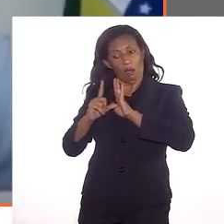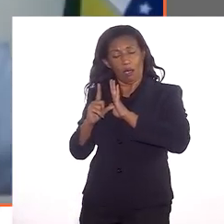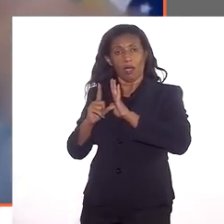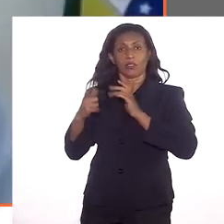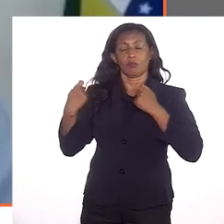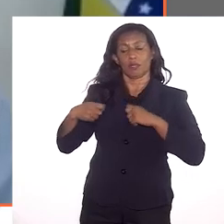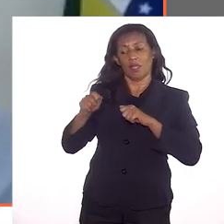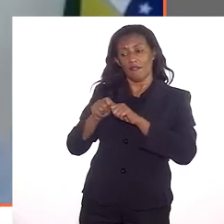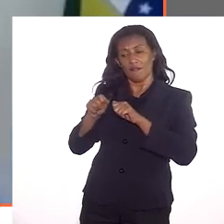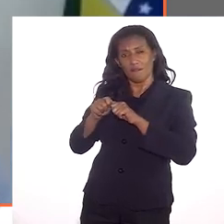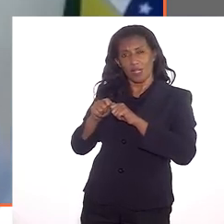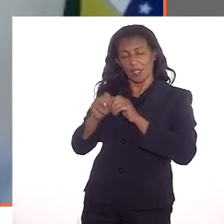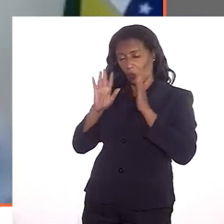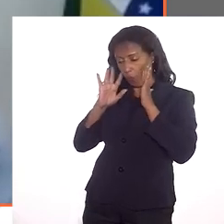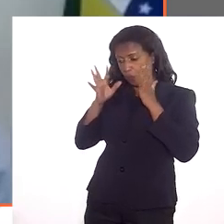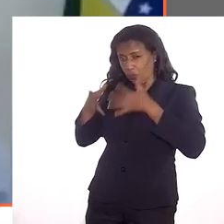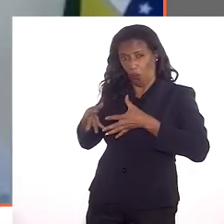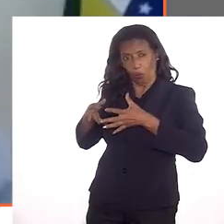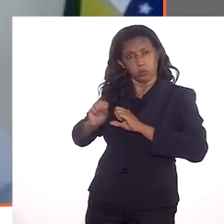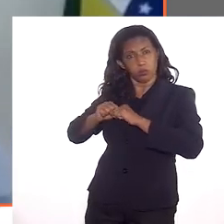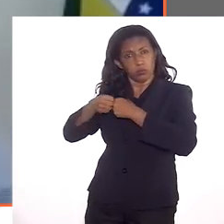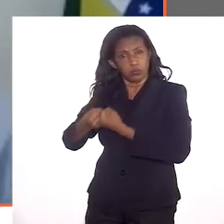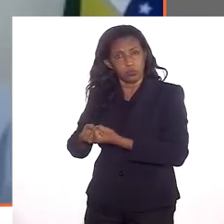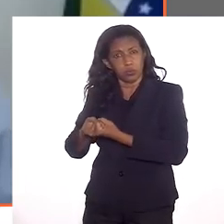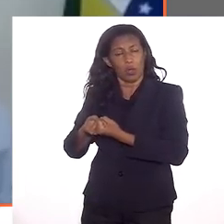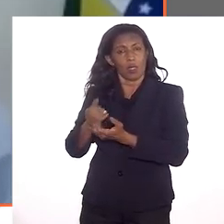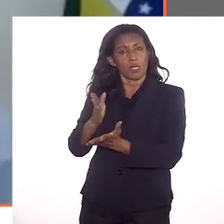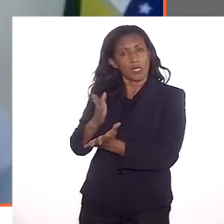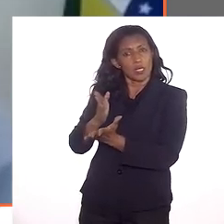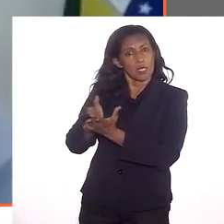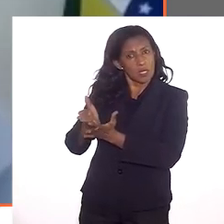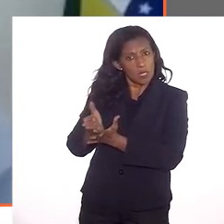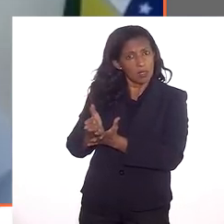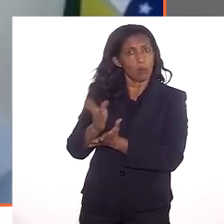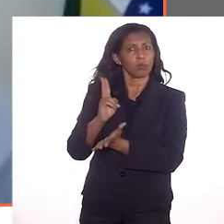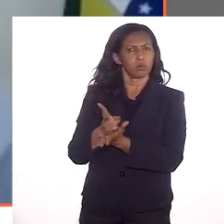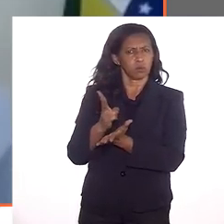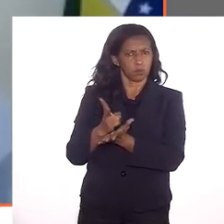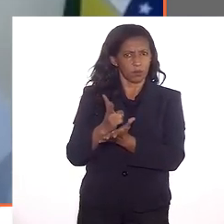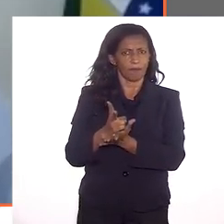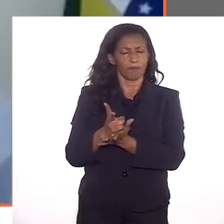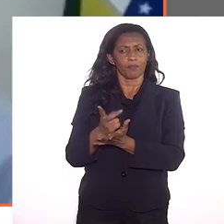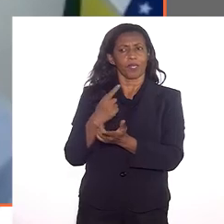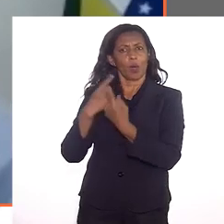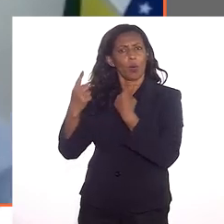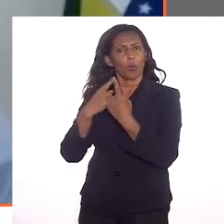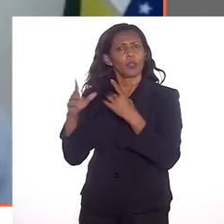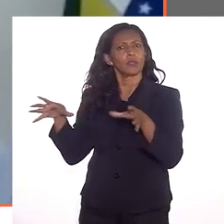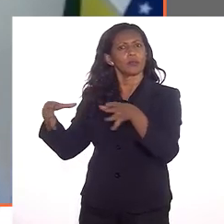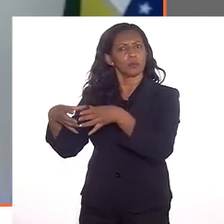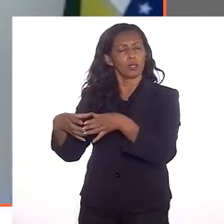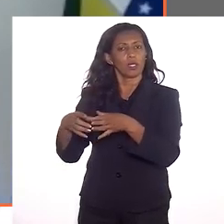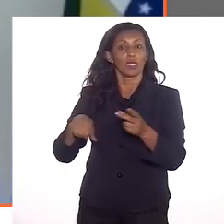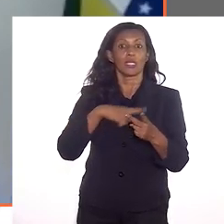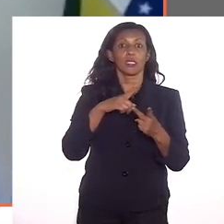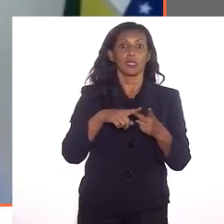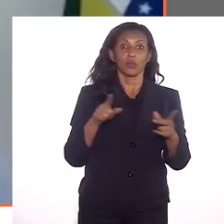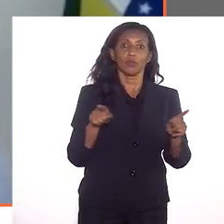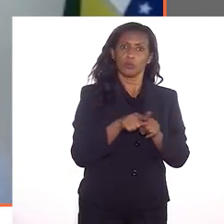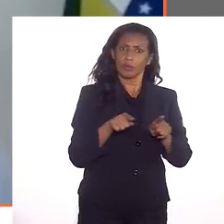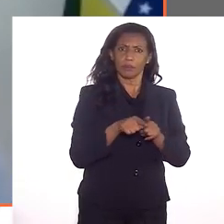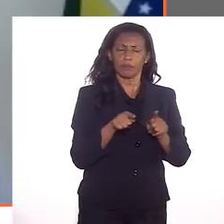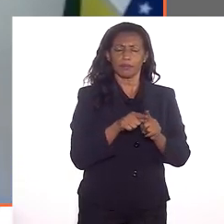feito de maneira intensiva e intensa, e seguimos fazendo a interlocução com esses territórios. Em segundo lugar, como